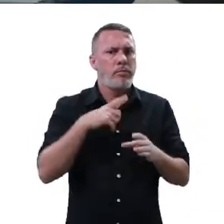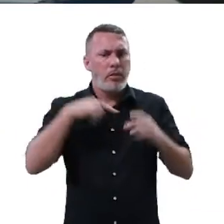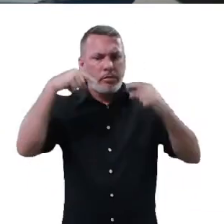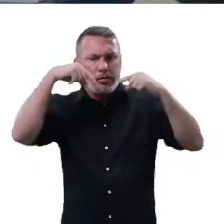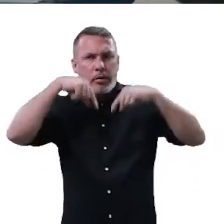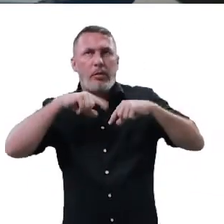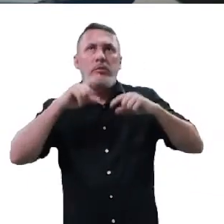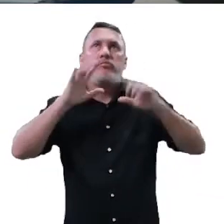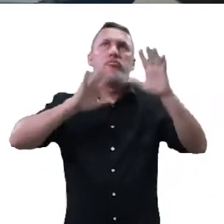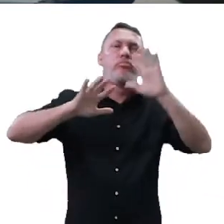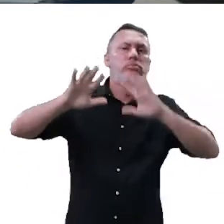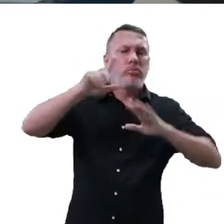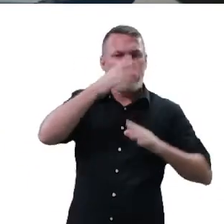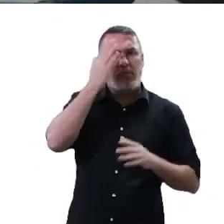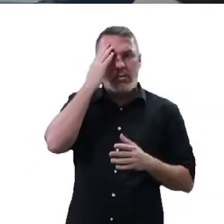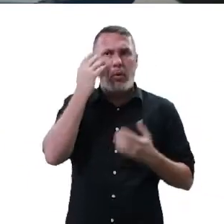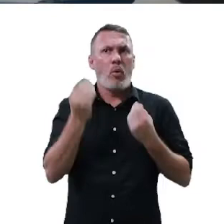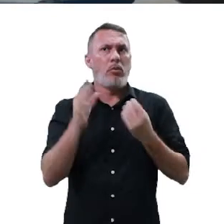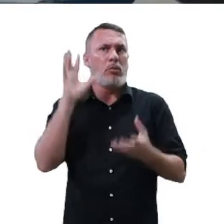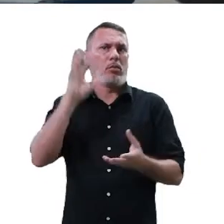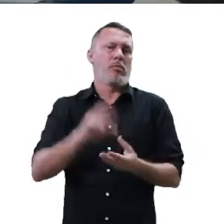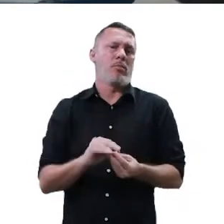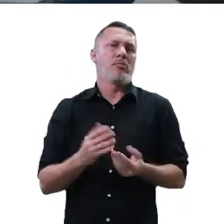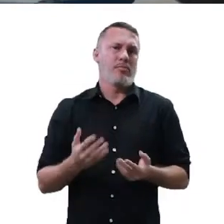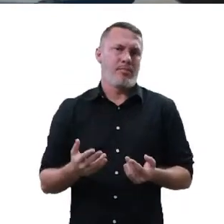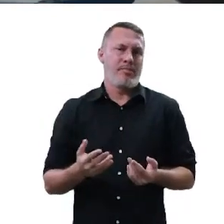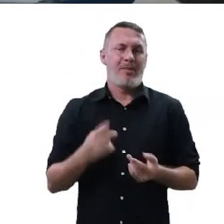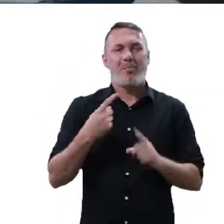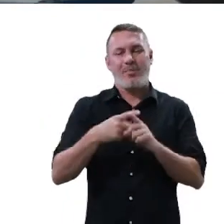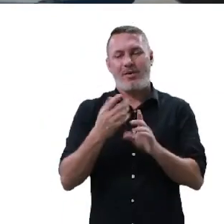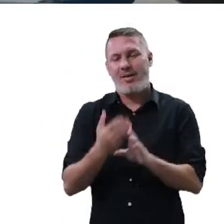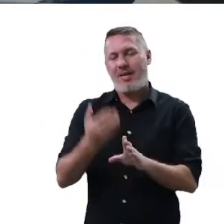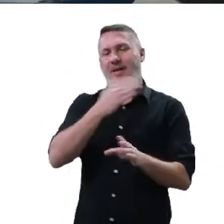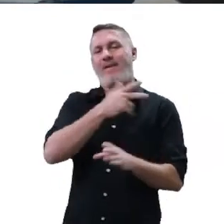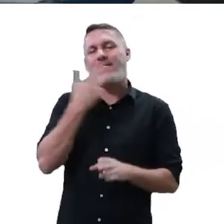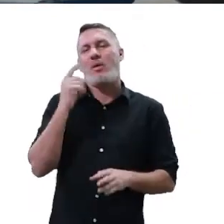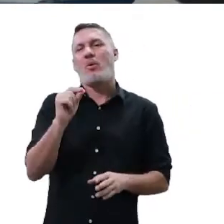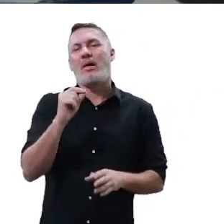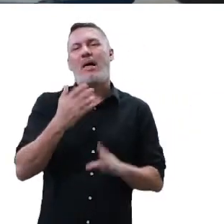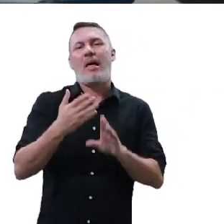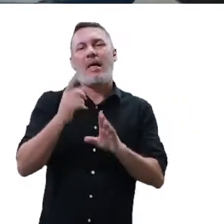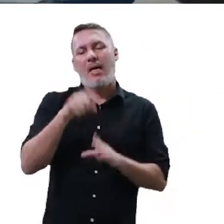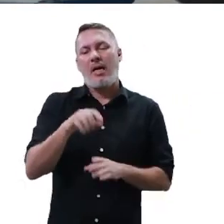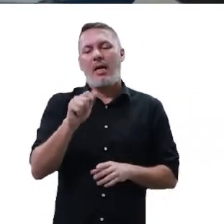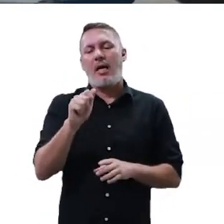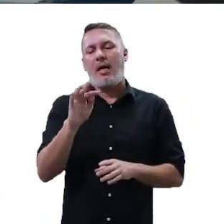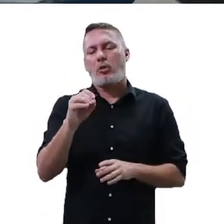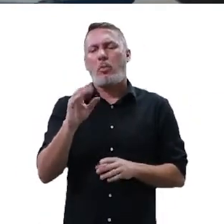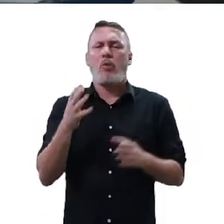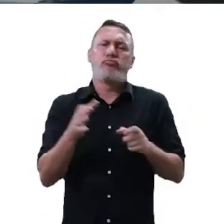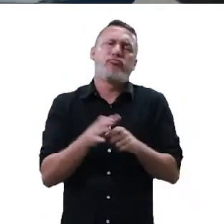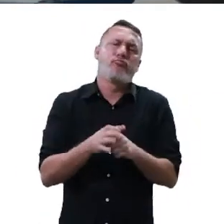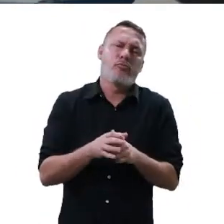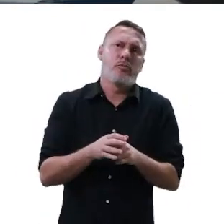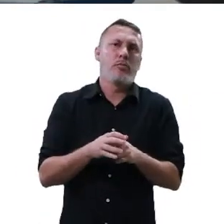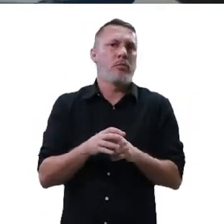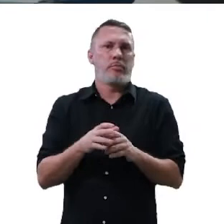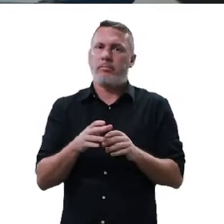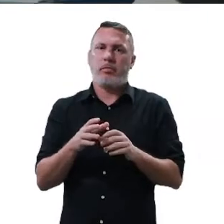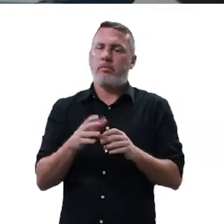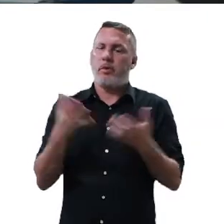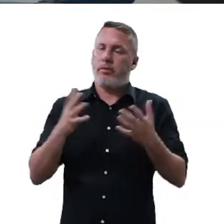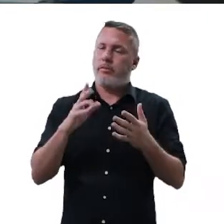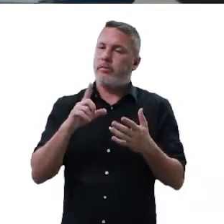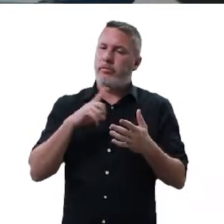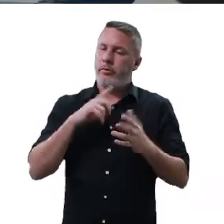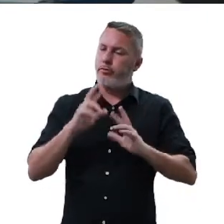ideia de átomo já começa a apontar aqui. A gente sabe que ele tinha uma compreensão equivocada, dizer que o átomo era a menor parte da substância indivisível. A